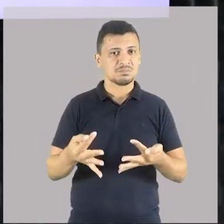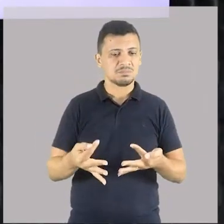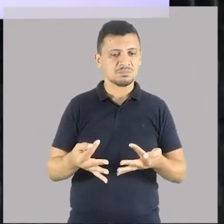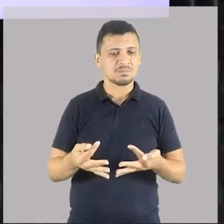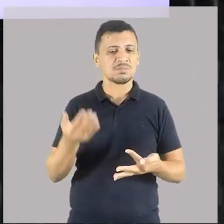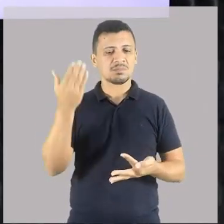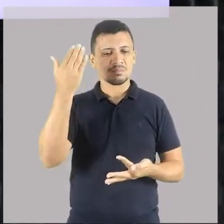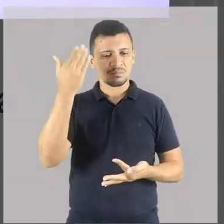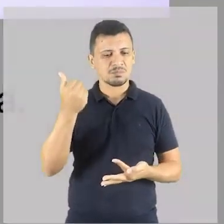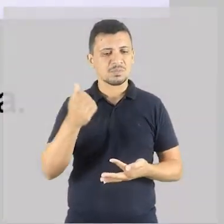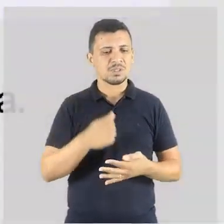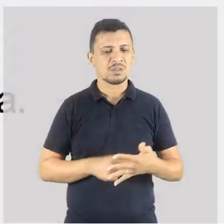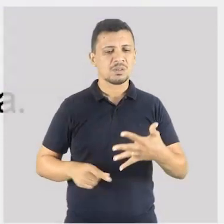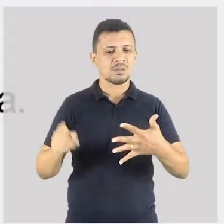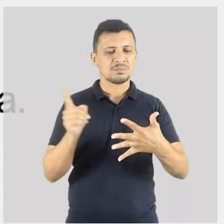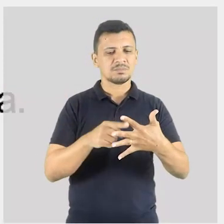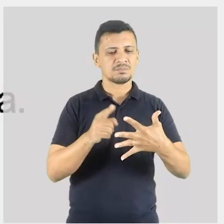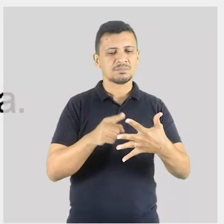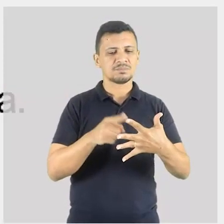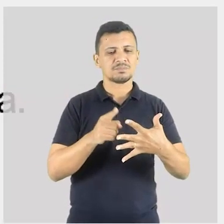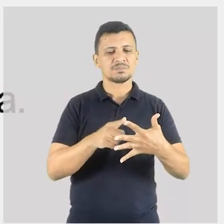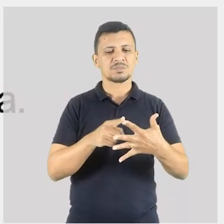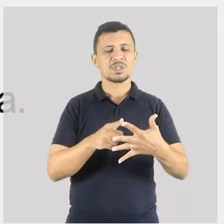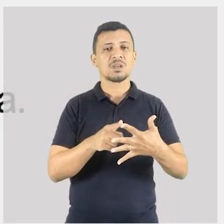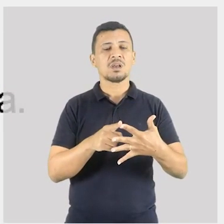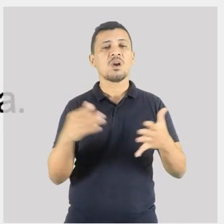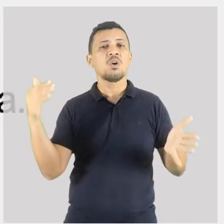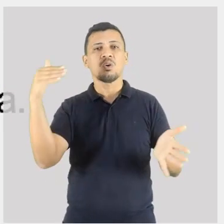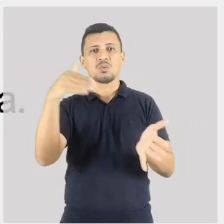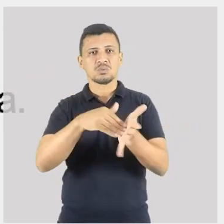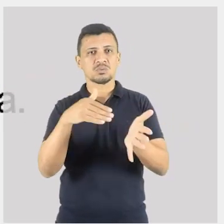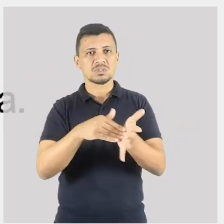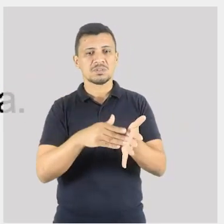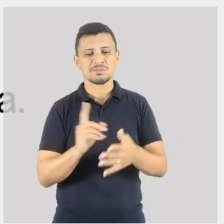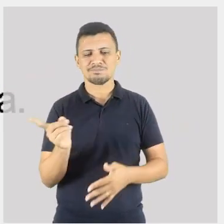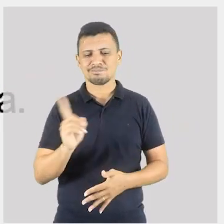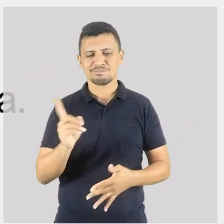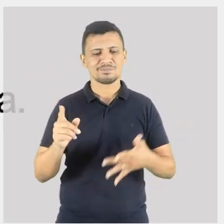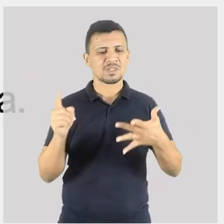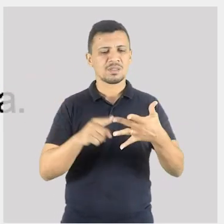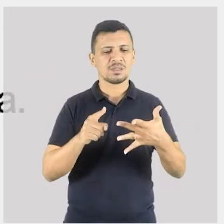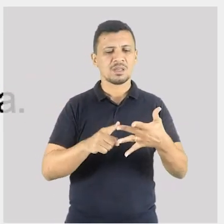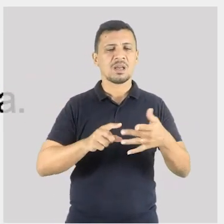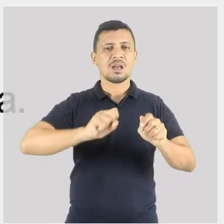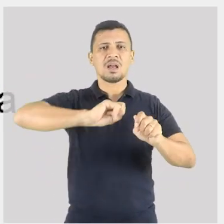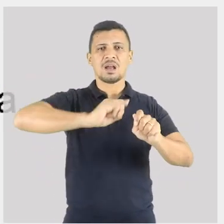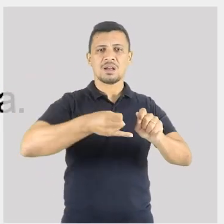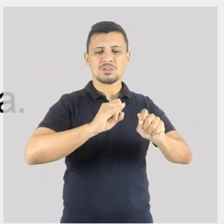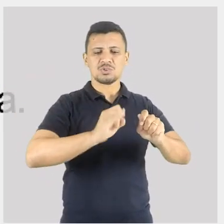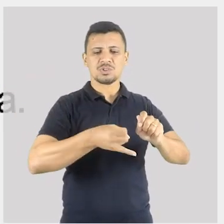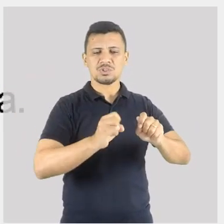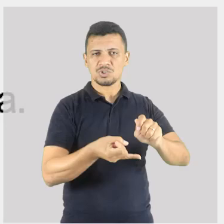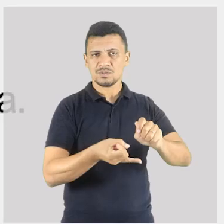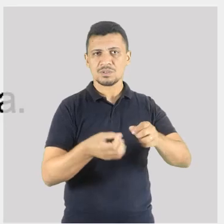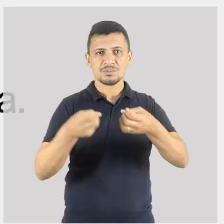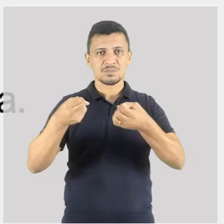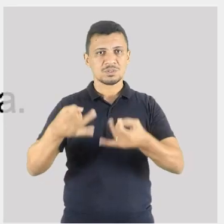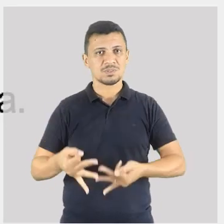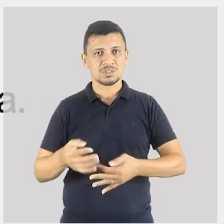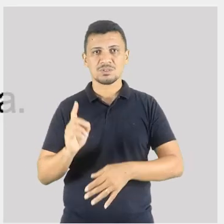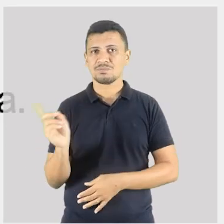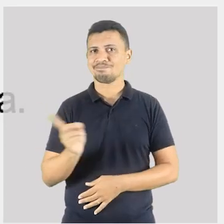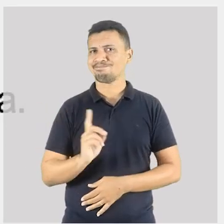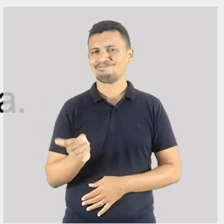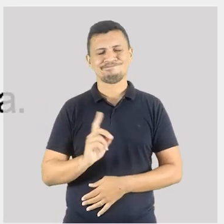oração substantiva. Uma oração coordenada sindética conclusiva? Não. Uma oração subordinada adjetiva?